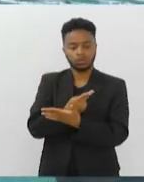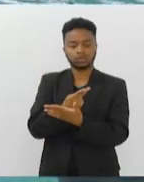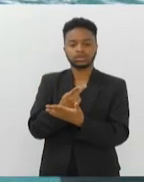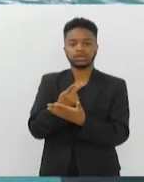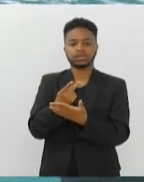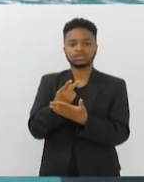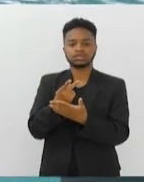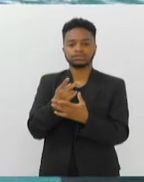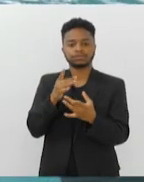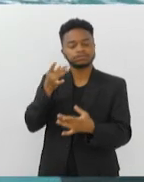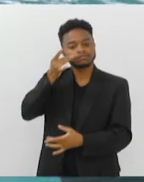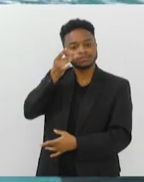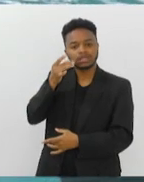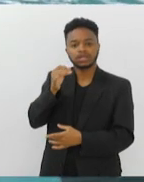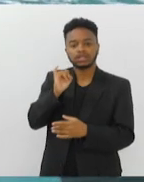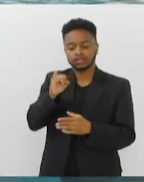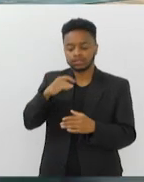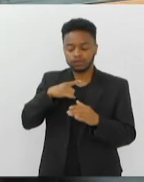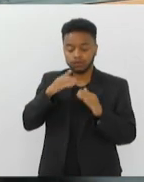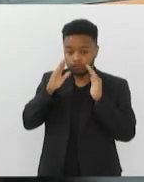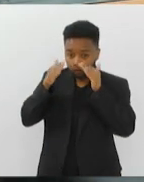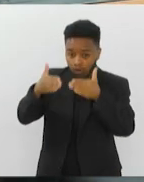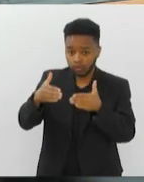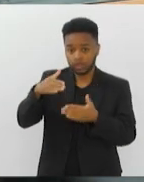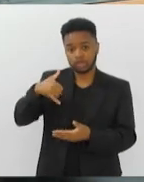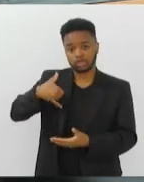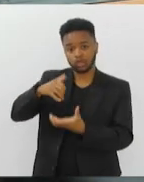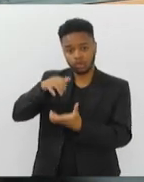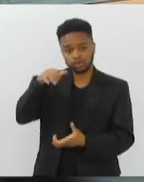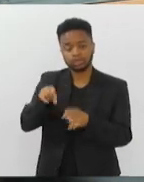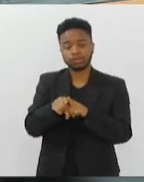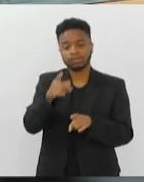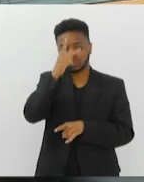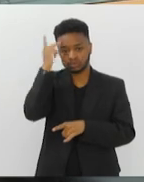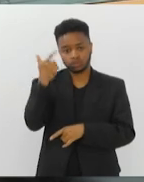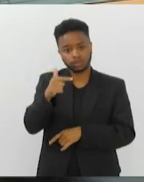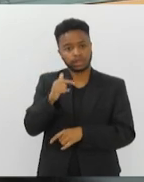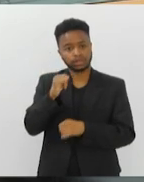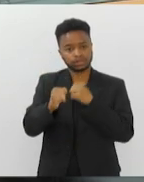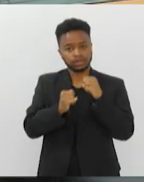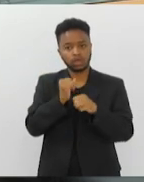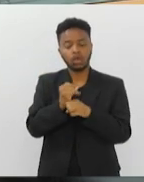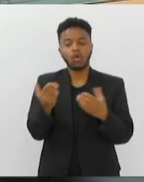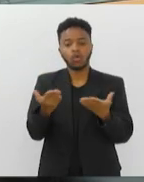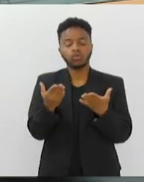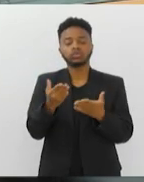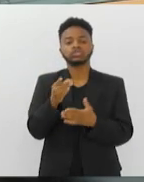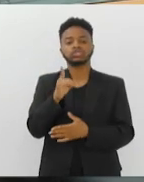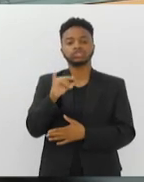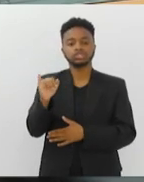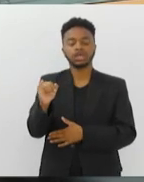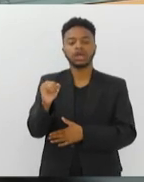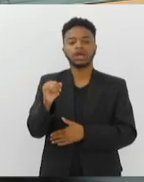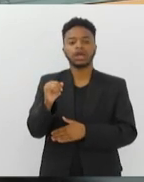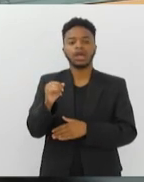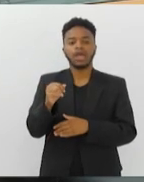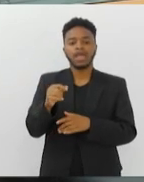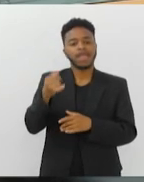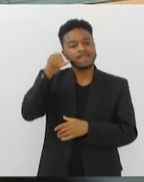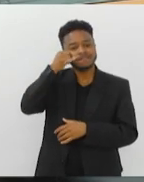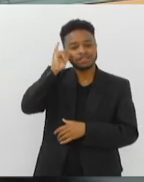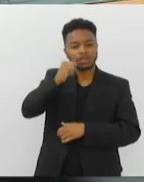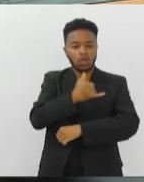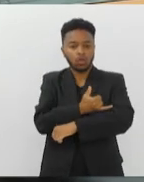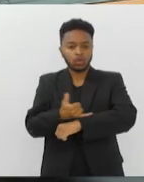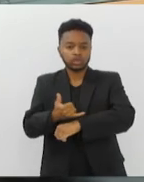sem acesso à internet. E hoje é Dia Nacional de Combate ao Colesterol Alto. 40%